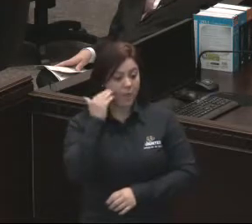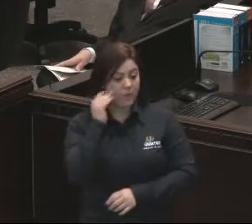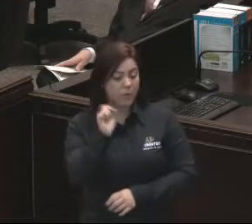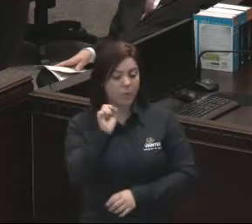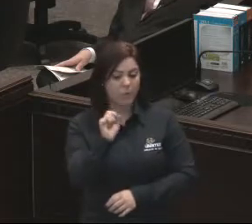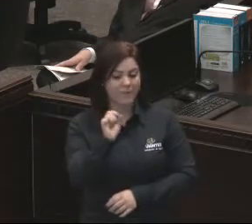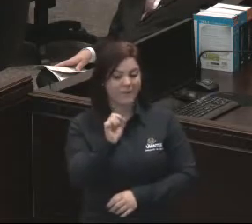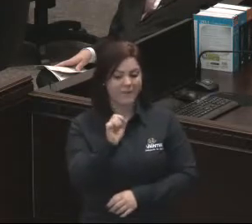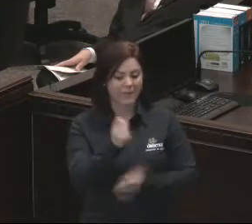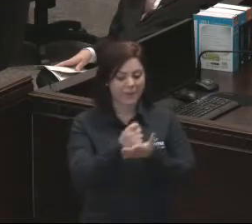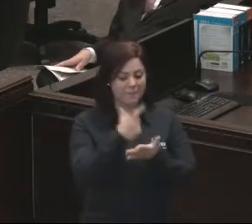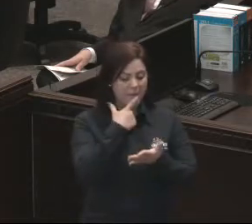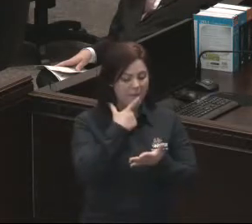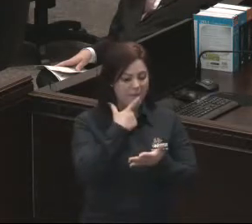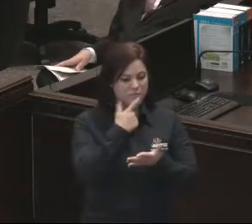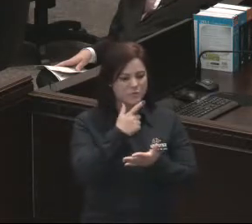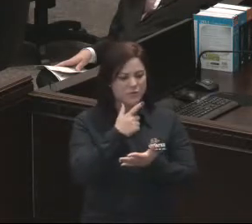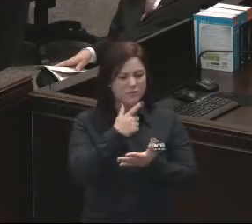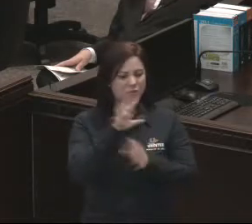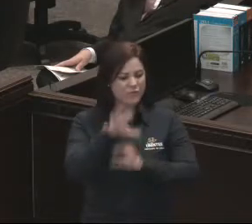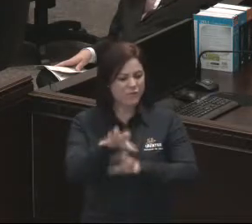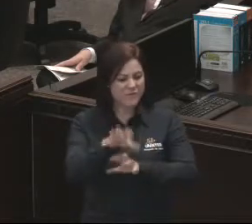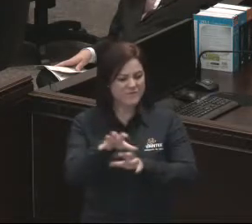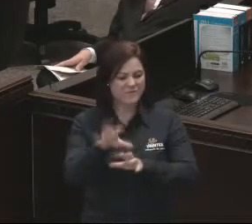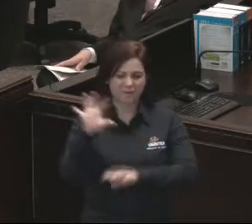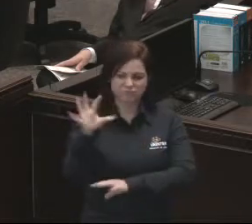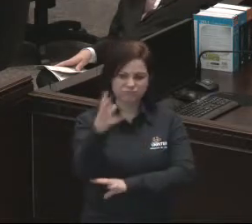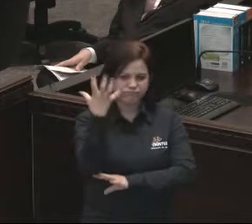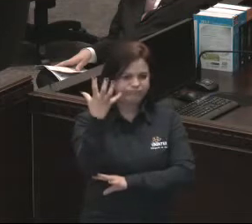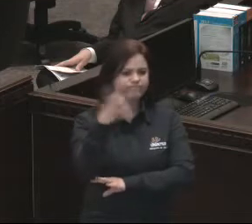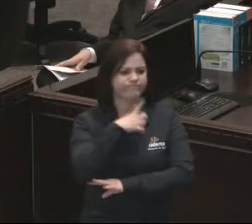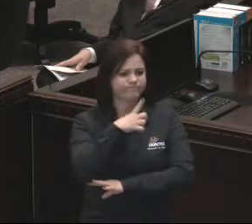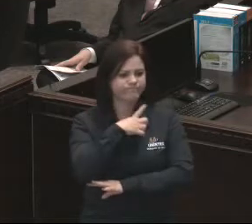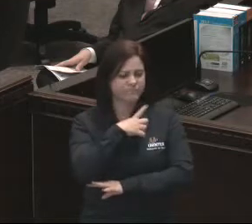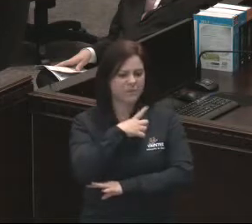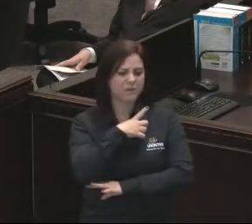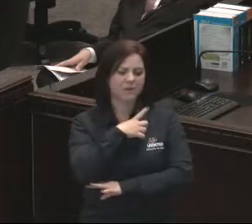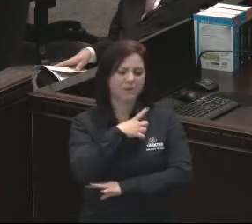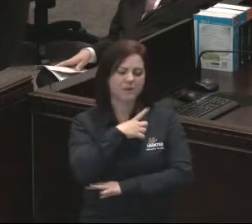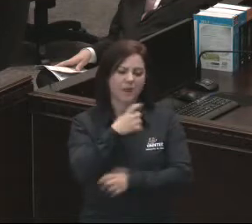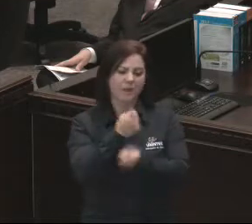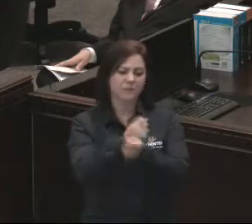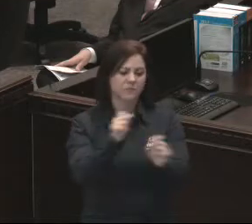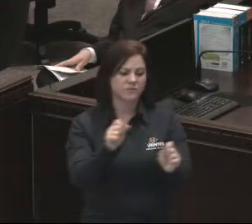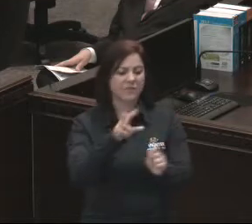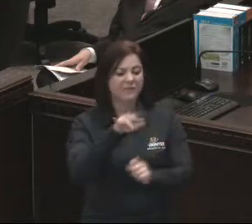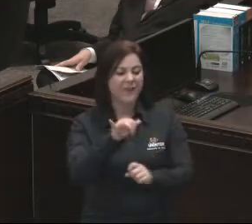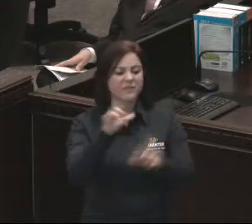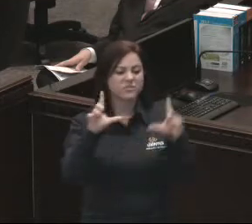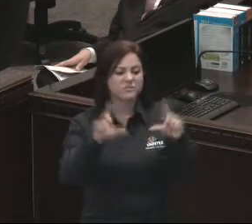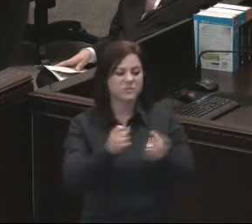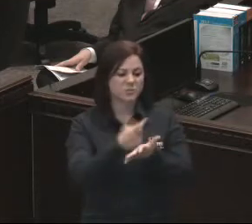que os fármacos fazem no ambiente, é bem possível que a gente vai reduzir a utilização de fármacos